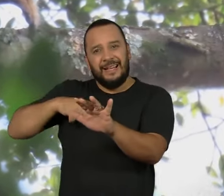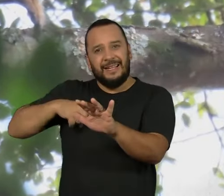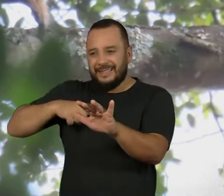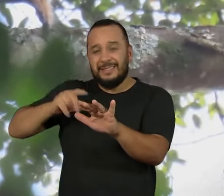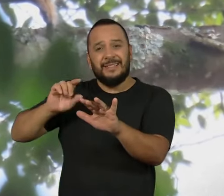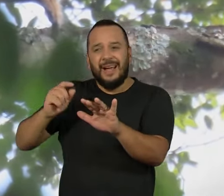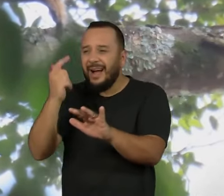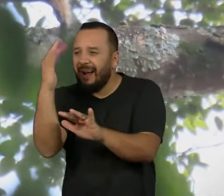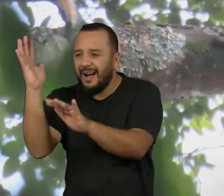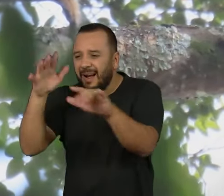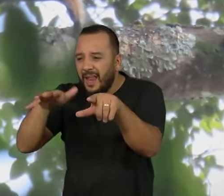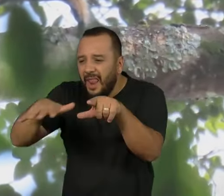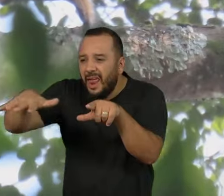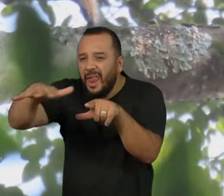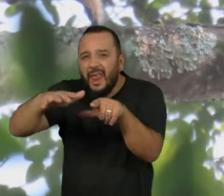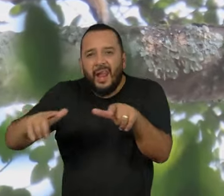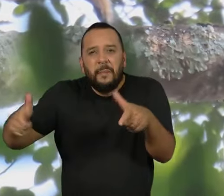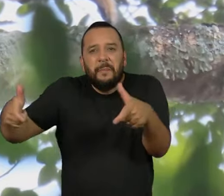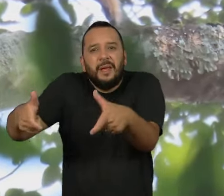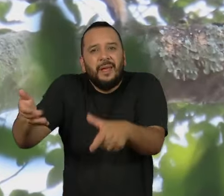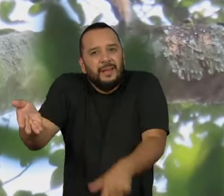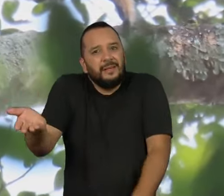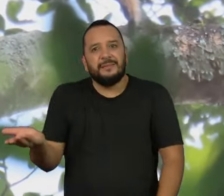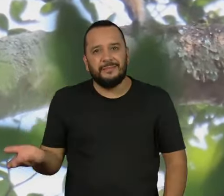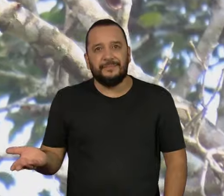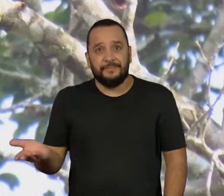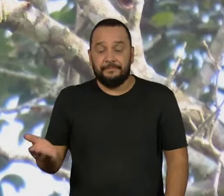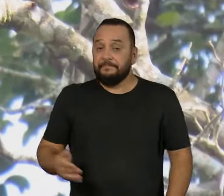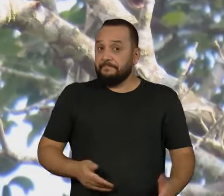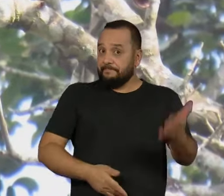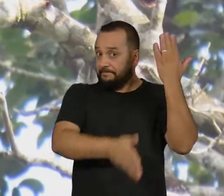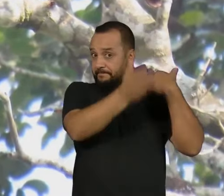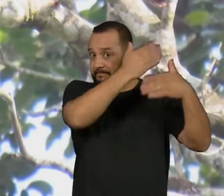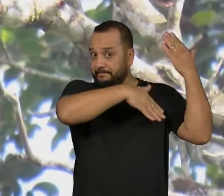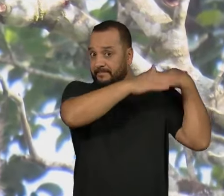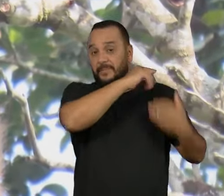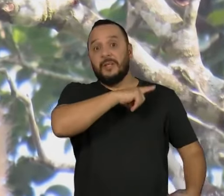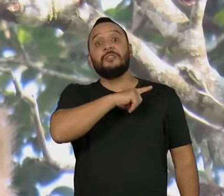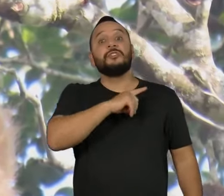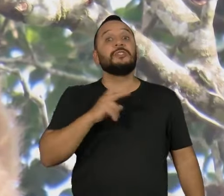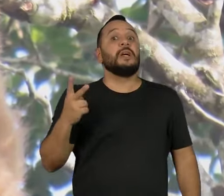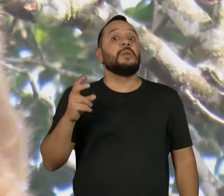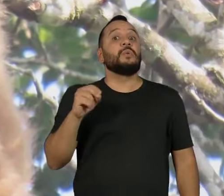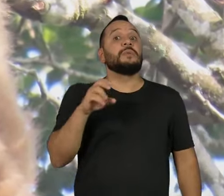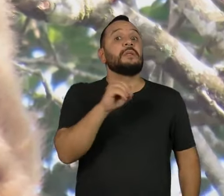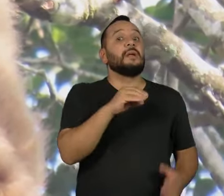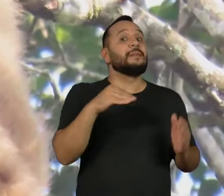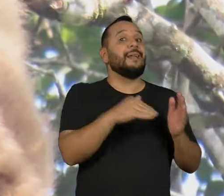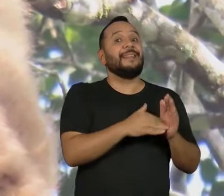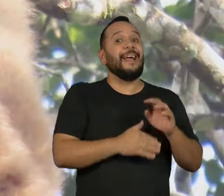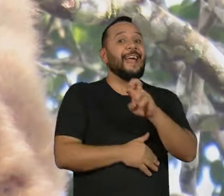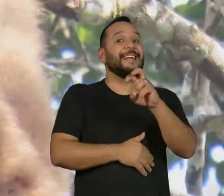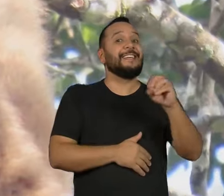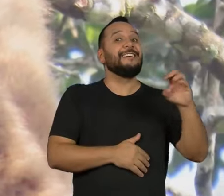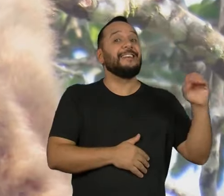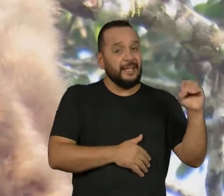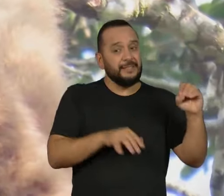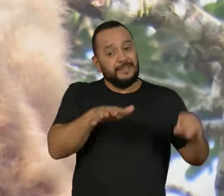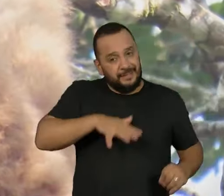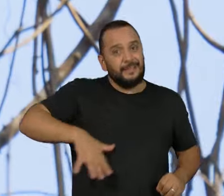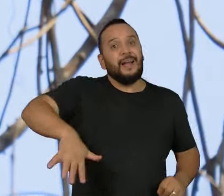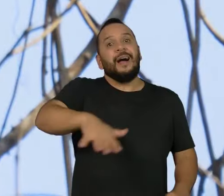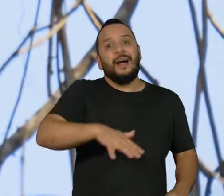os cientistas que num passado não muito distante, viviam entre 200 e 500 muriquis do sul na APA